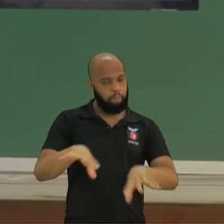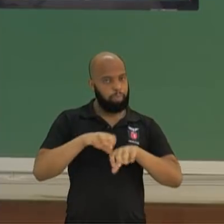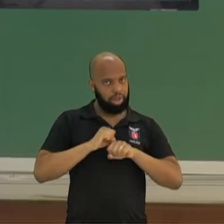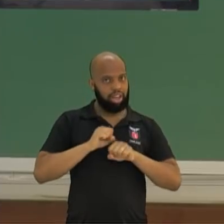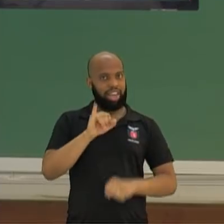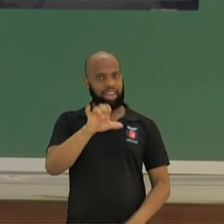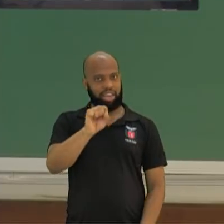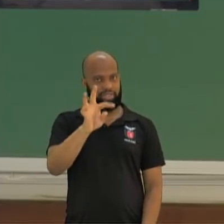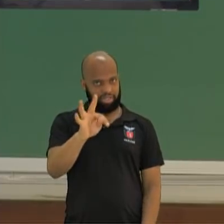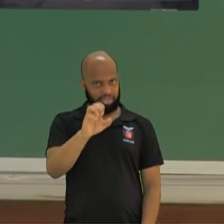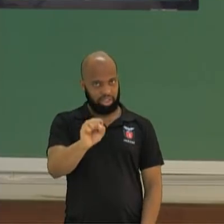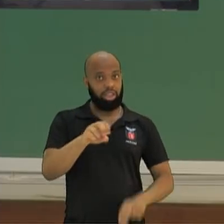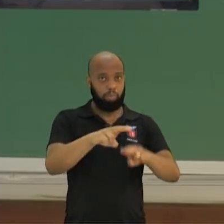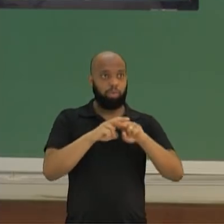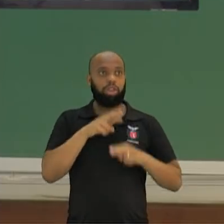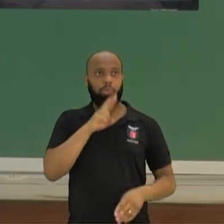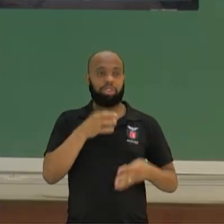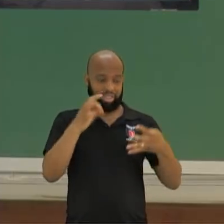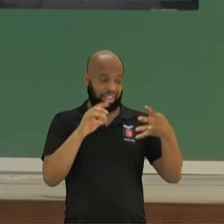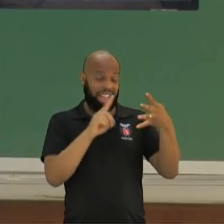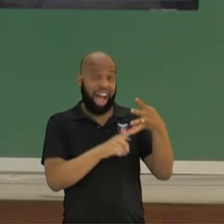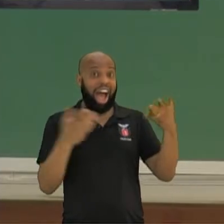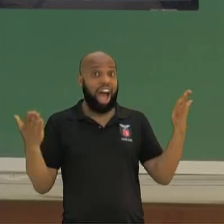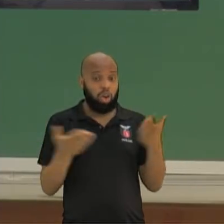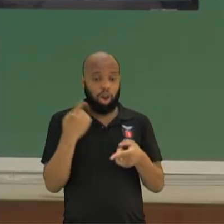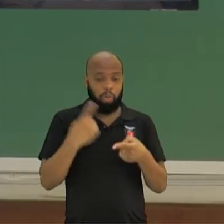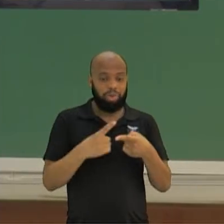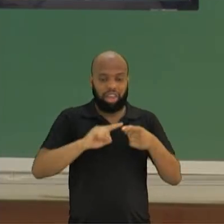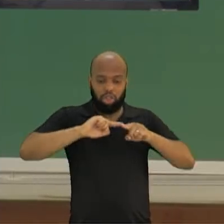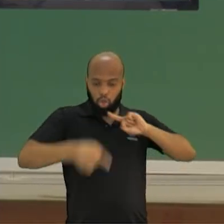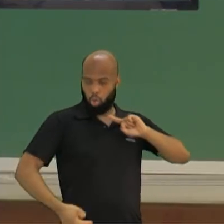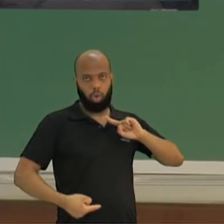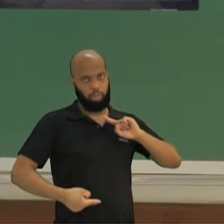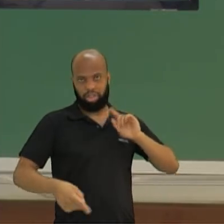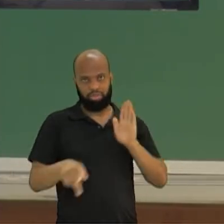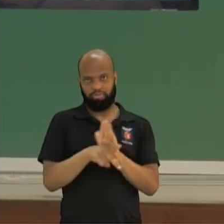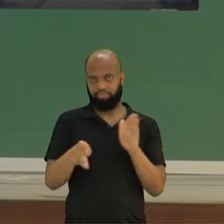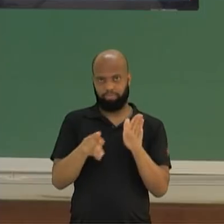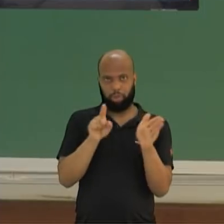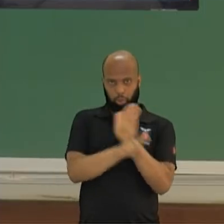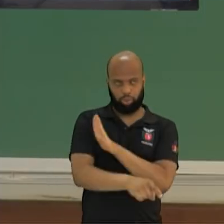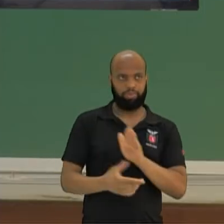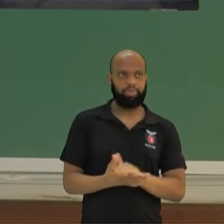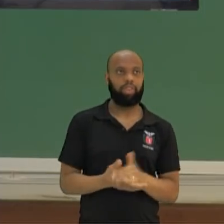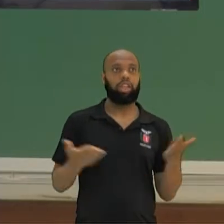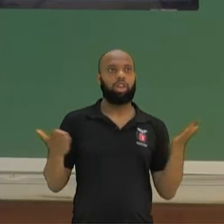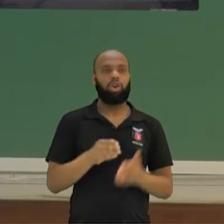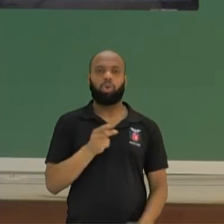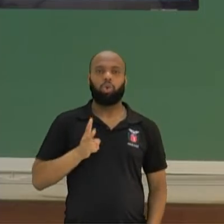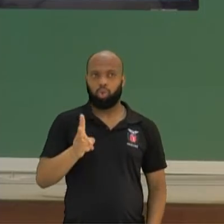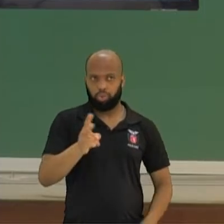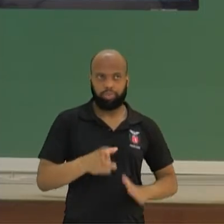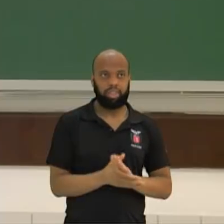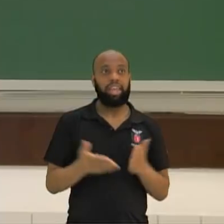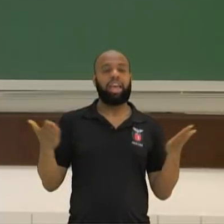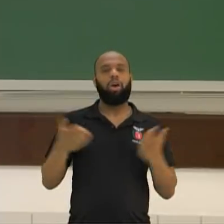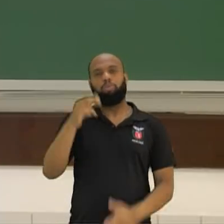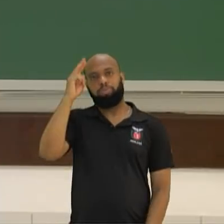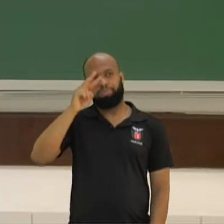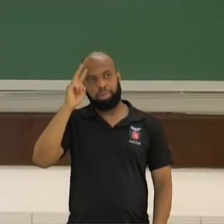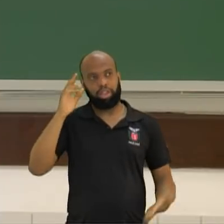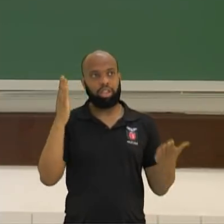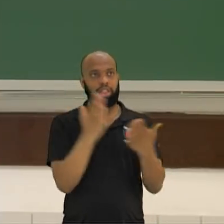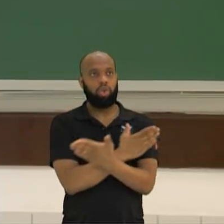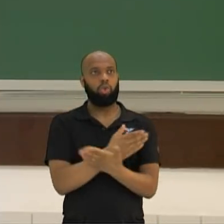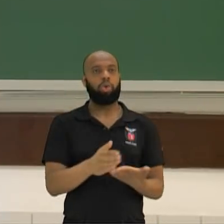Por isso que a nossa resposta correta para este quiz era a letra D. E seguindo aqui, então, vamos relembrar algumas